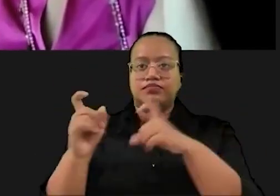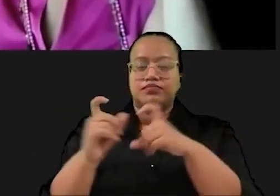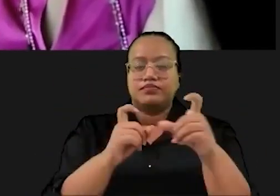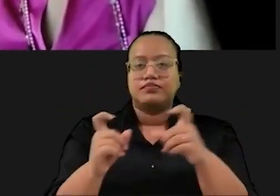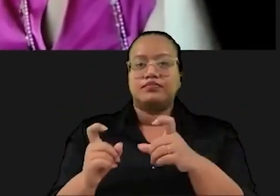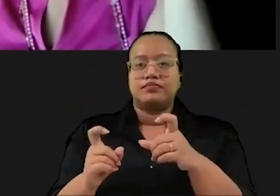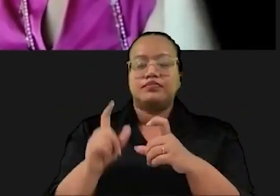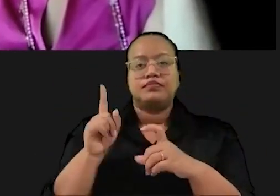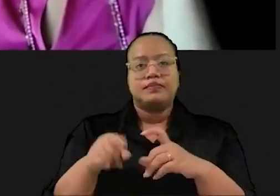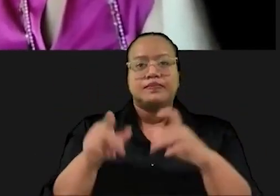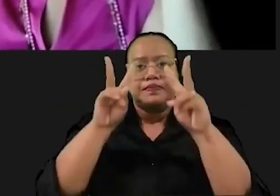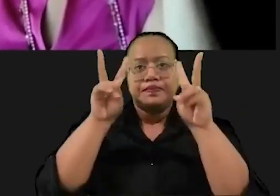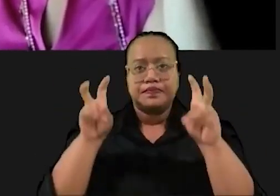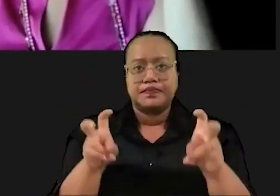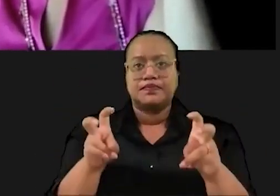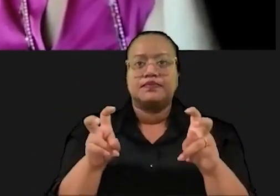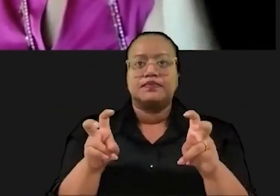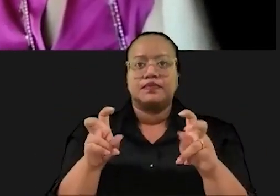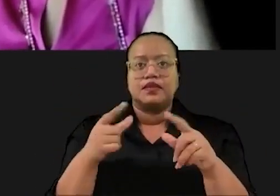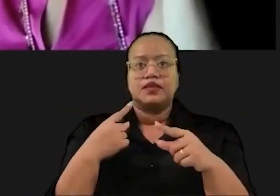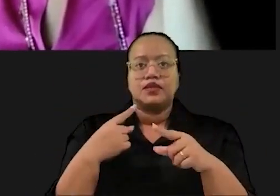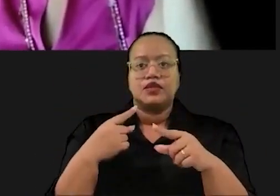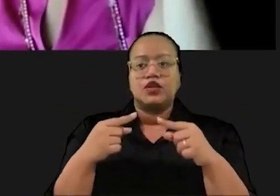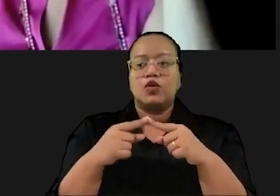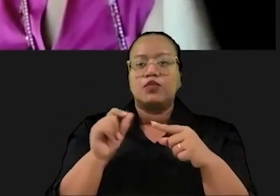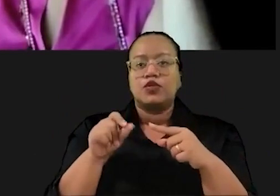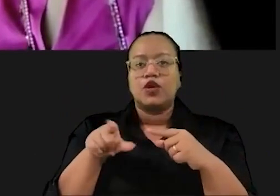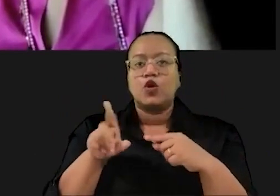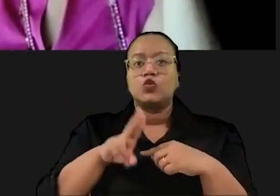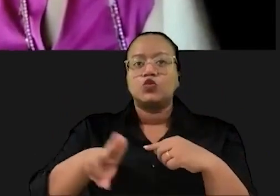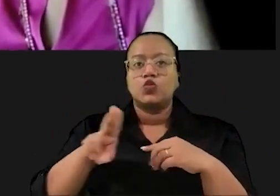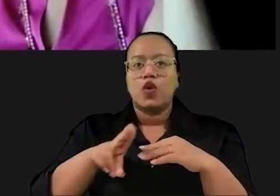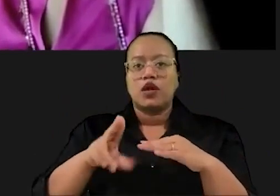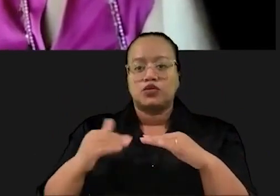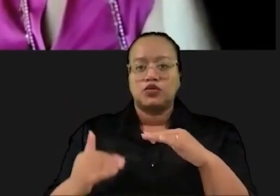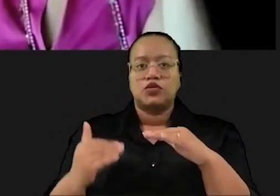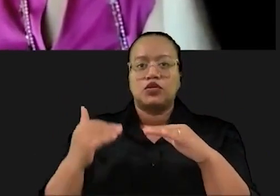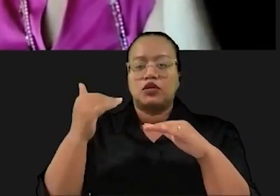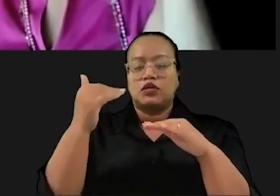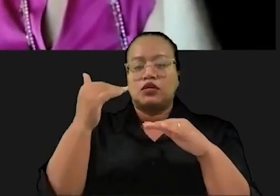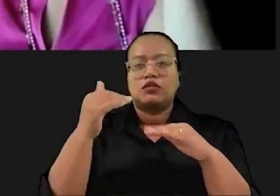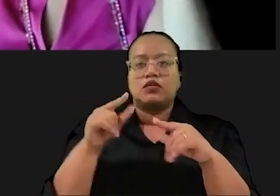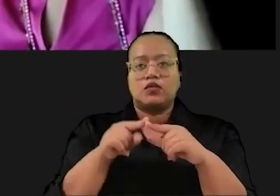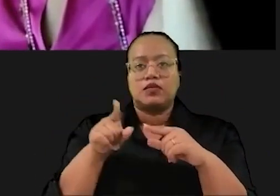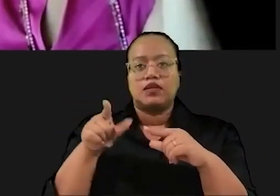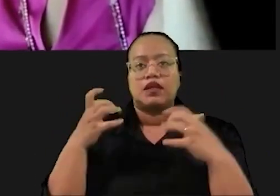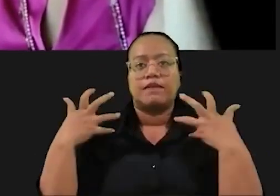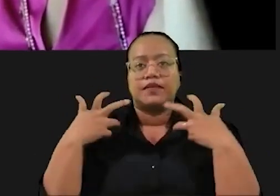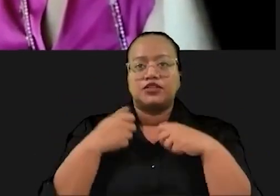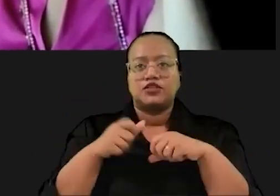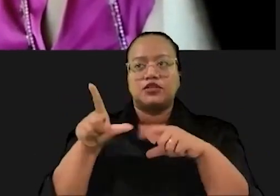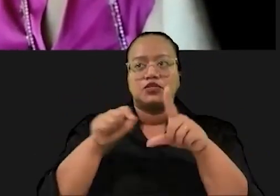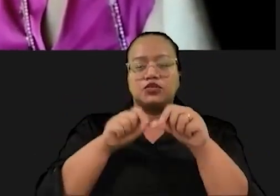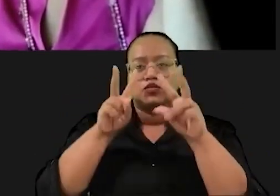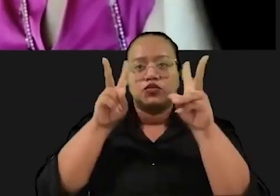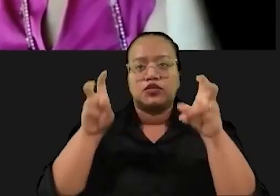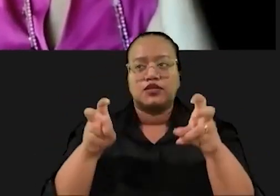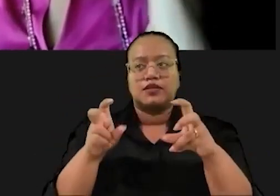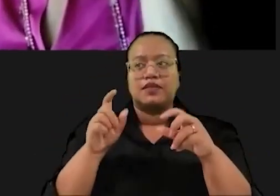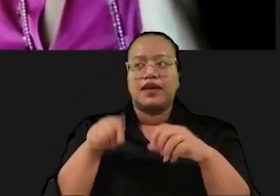para cima, e não de cima para baixo. São temas escolhidos pelos magistrados, são temas estratégicos,